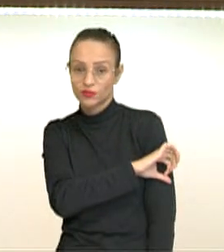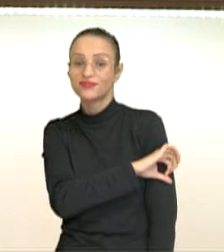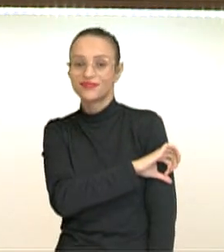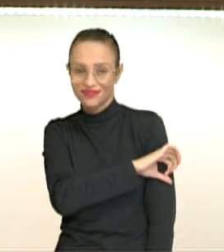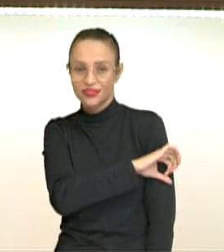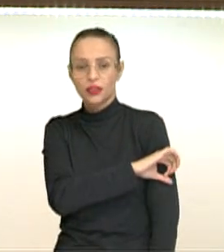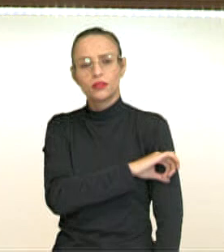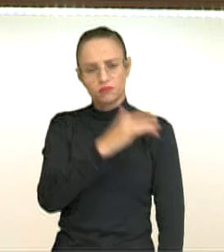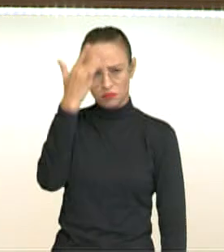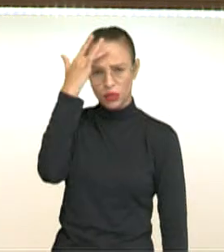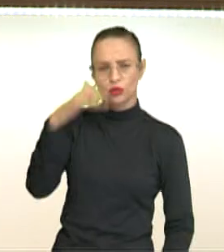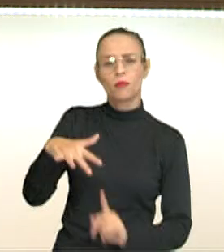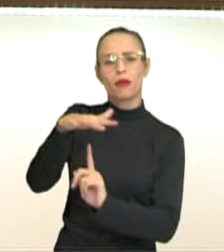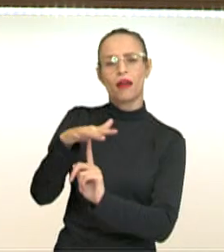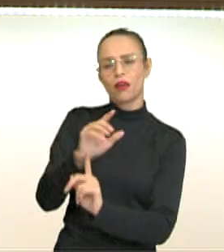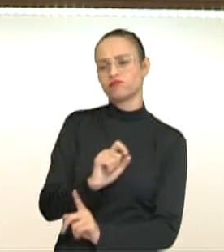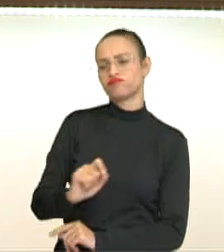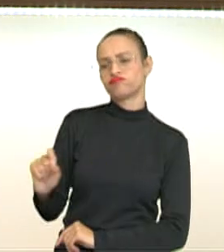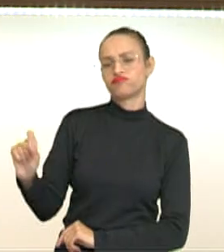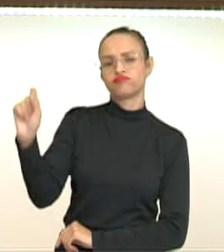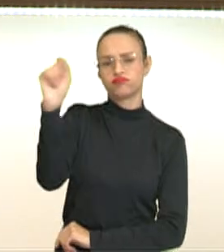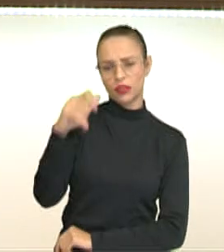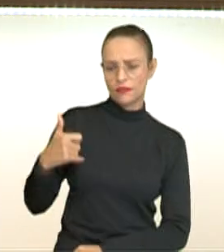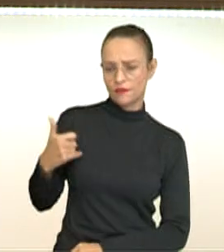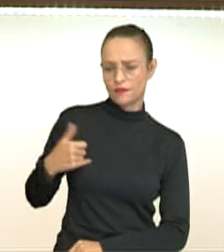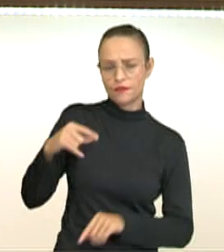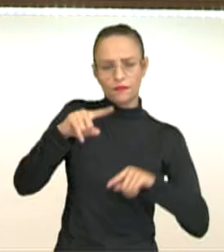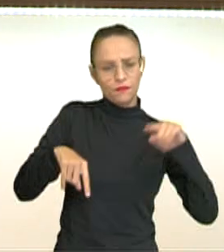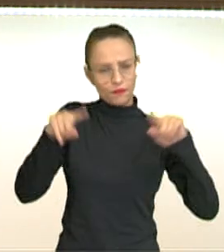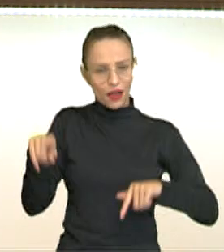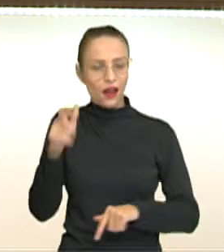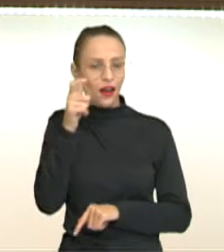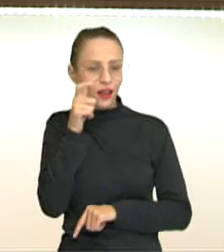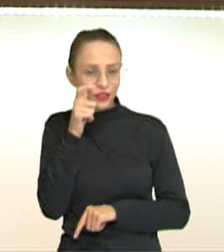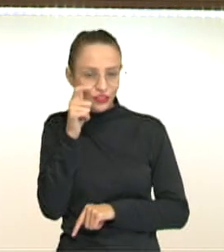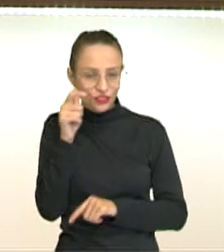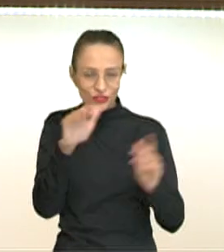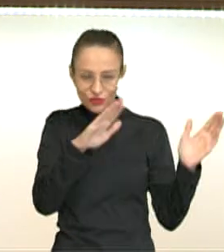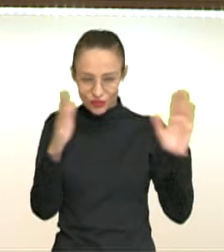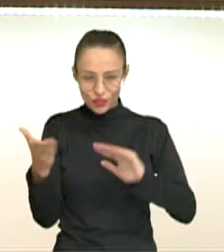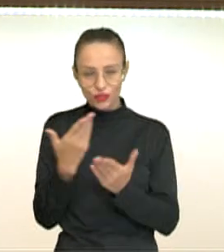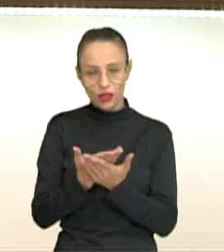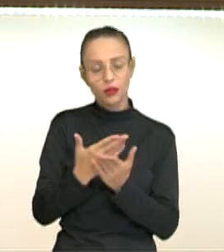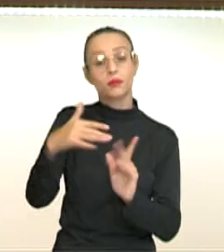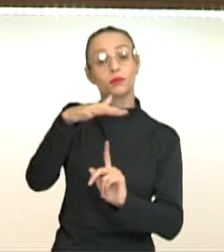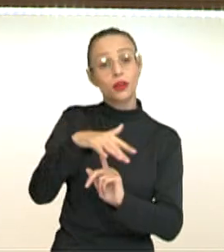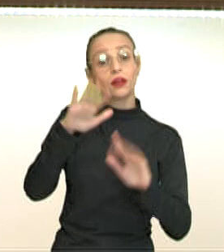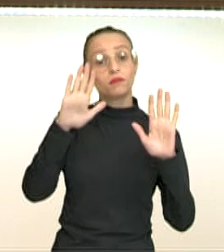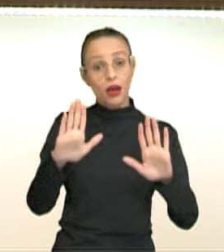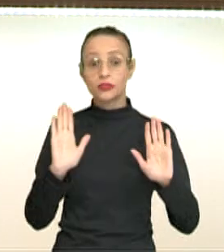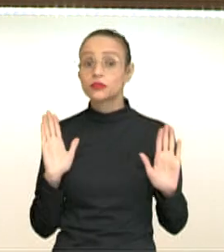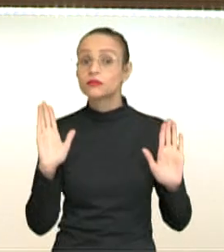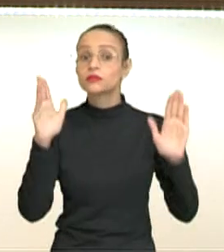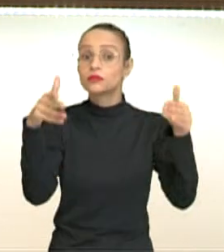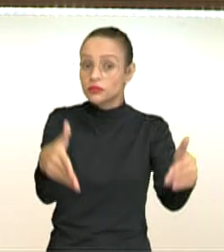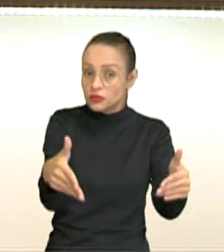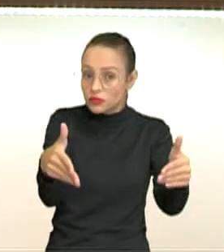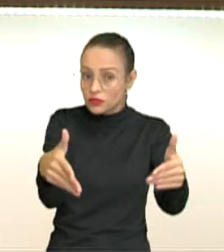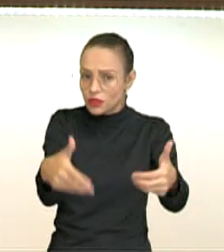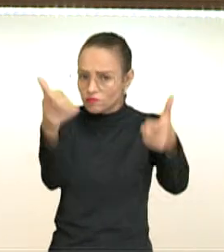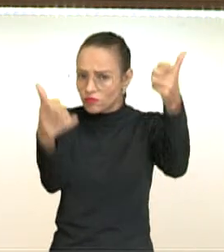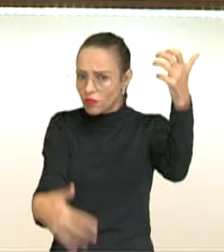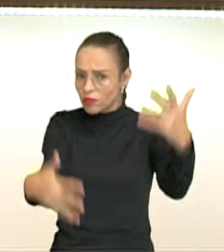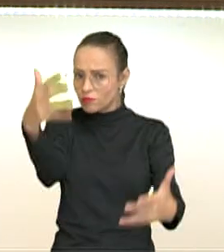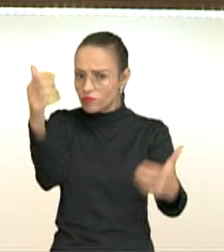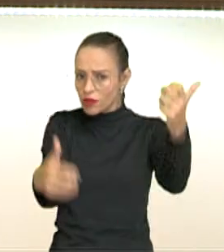termos aí pessoas no Paraná inteiro, de várias idades que assistem à aula Paraná, o público para quem estou direcionando